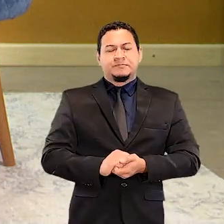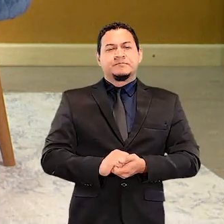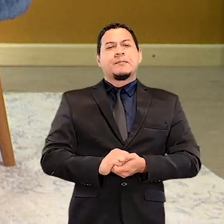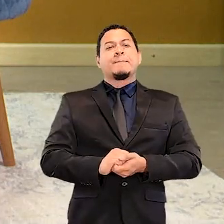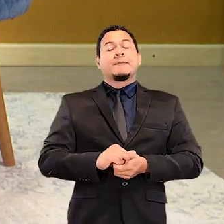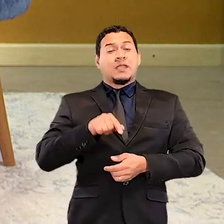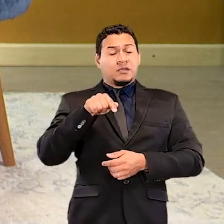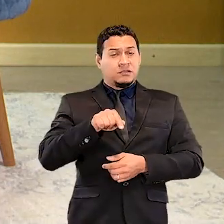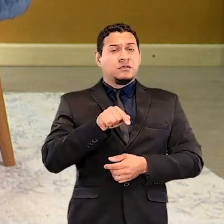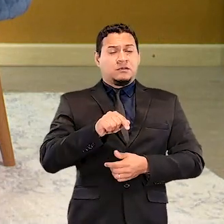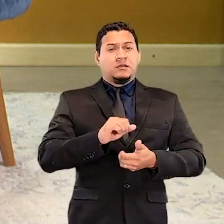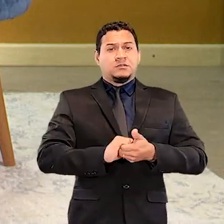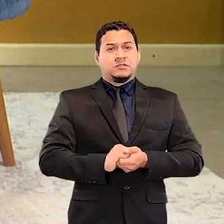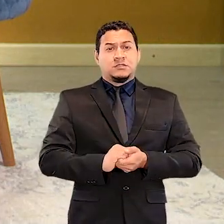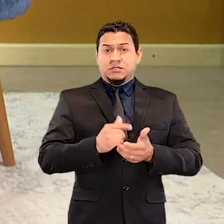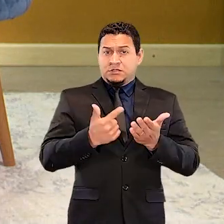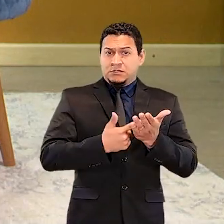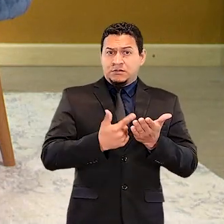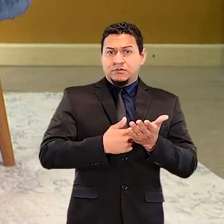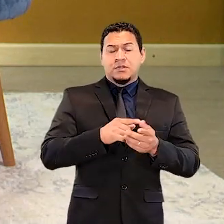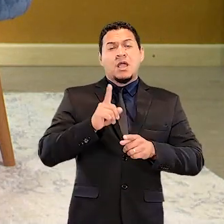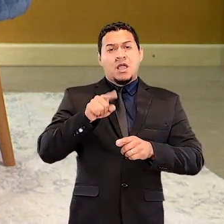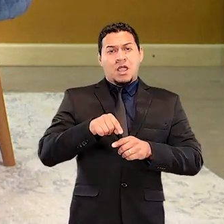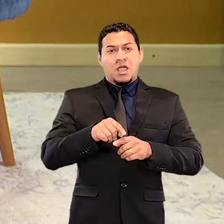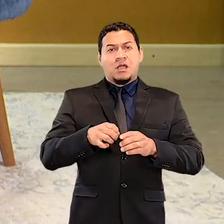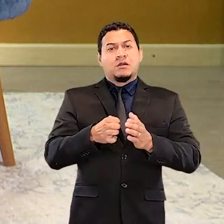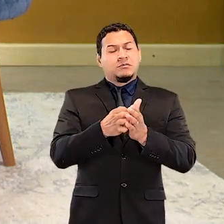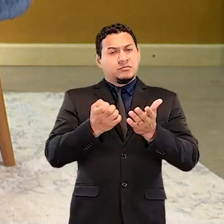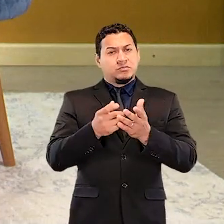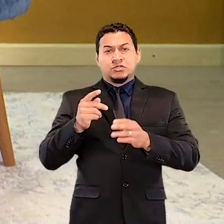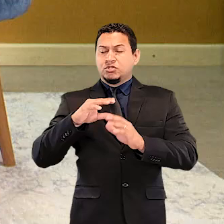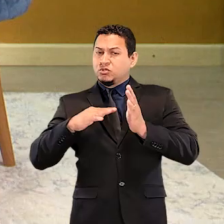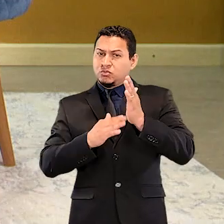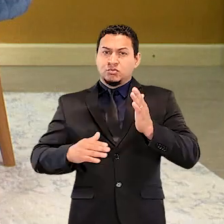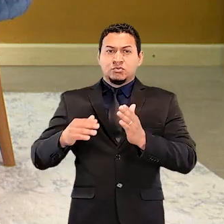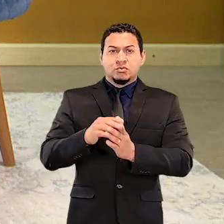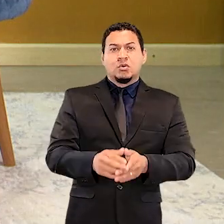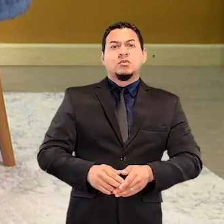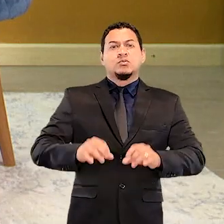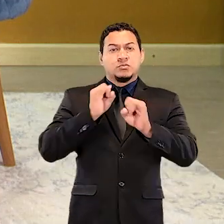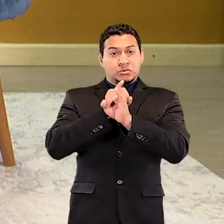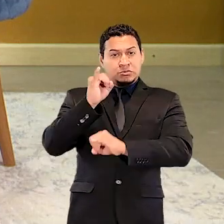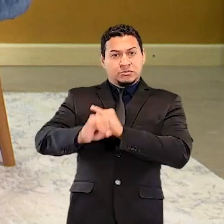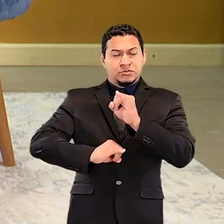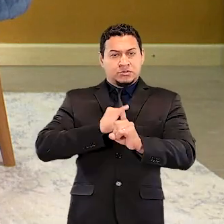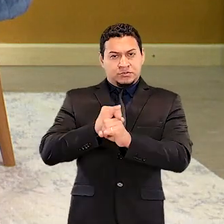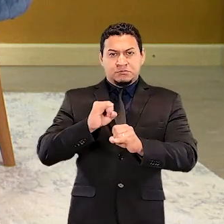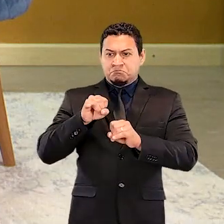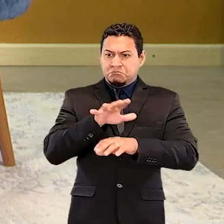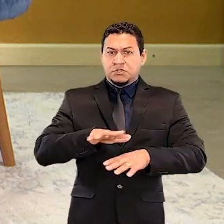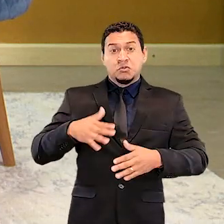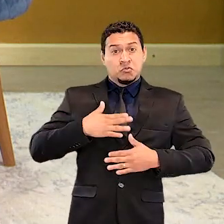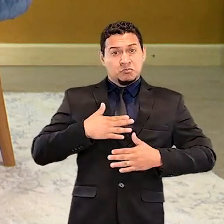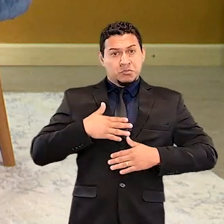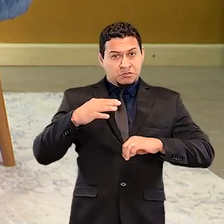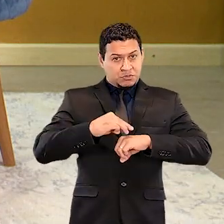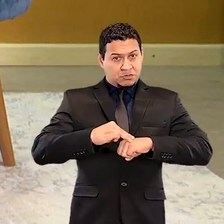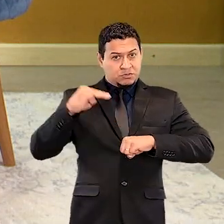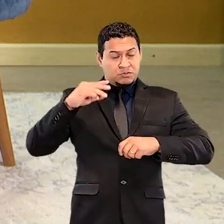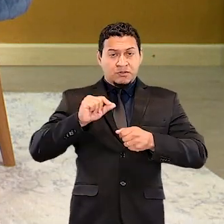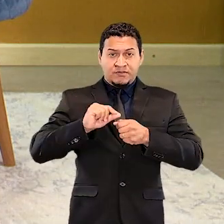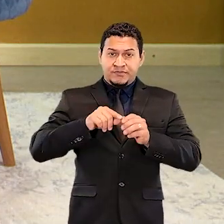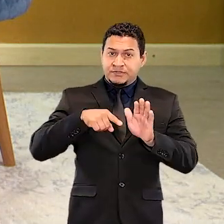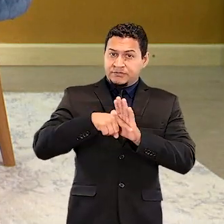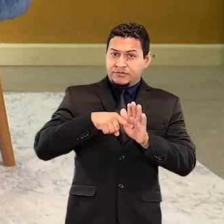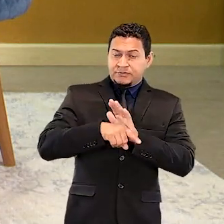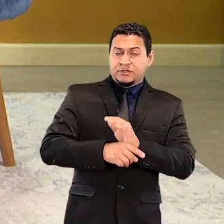Expressa, que é um e-book que é para o público em geral. No meu mestrado, que eu estou terminando na Faculdade de